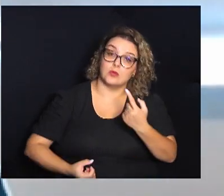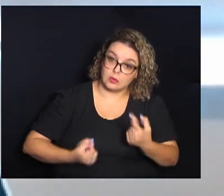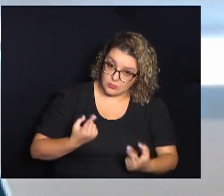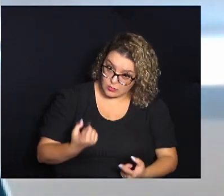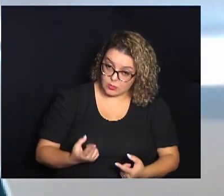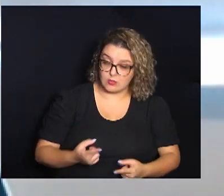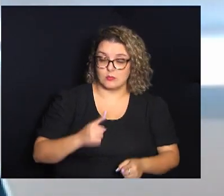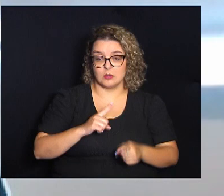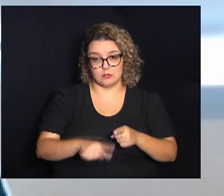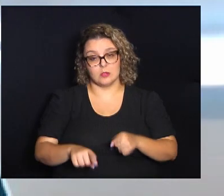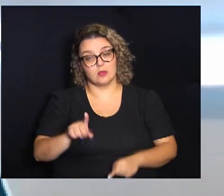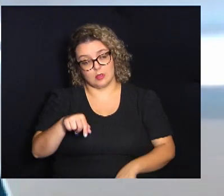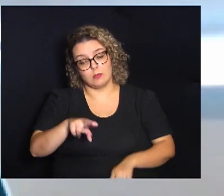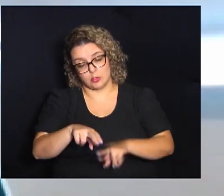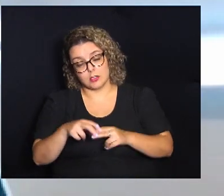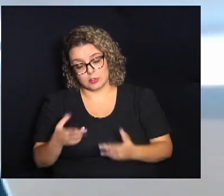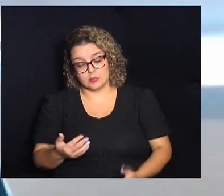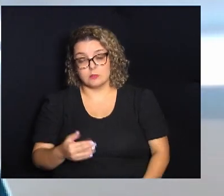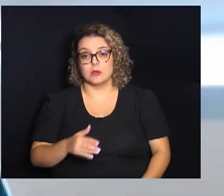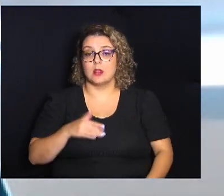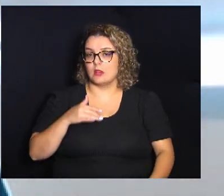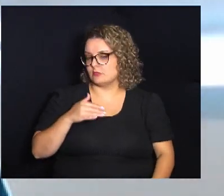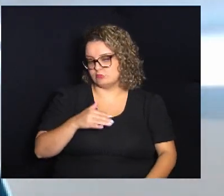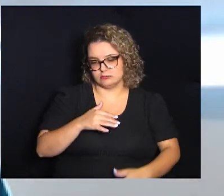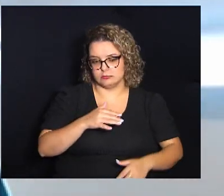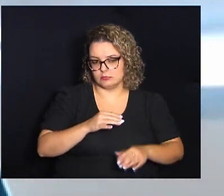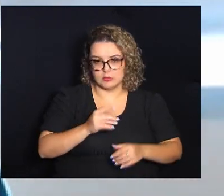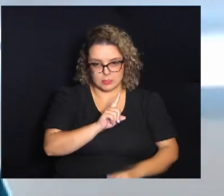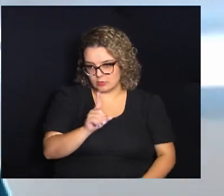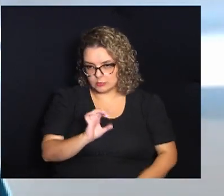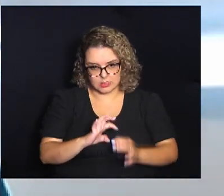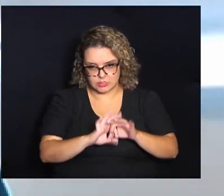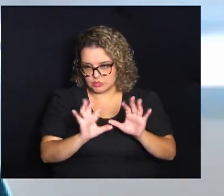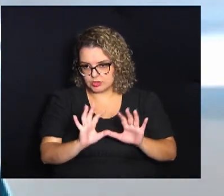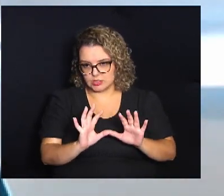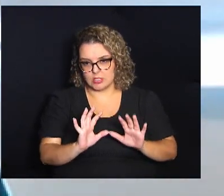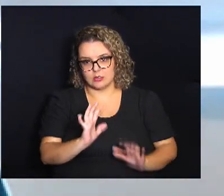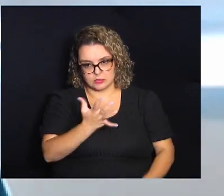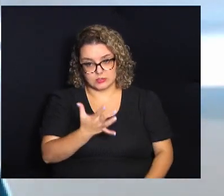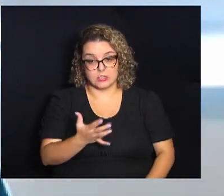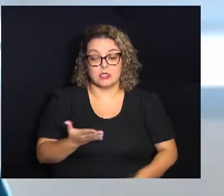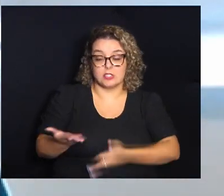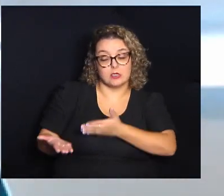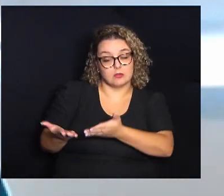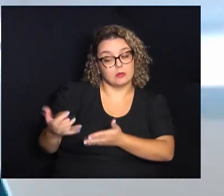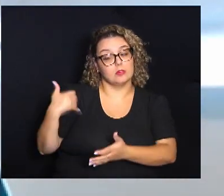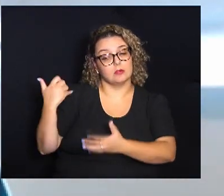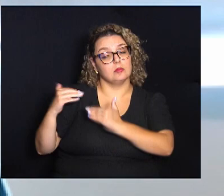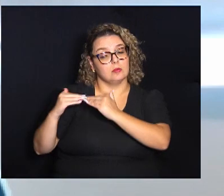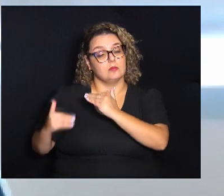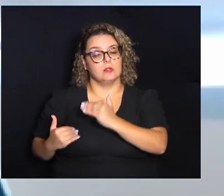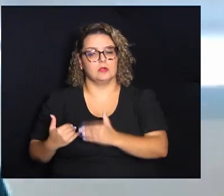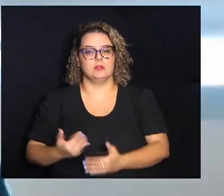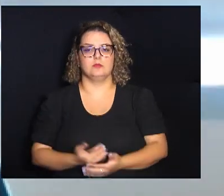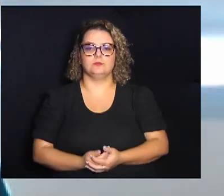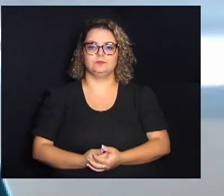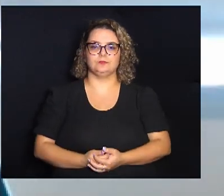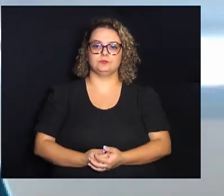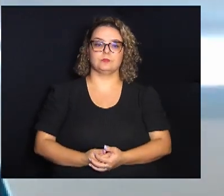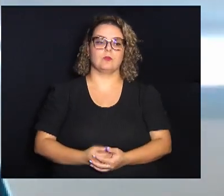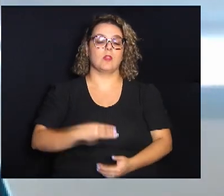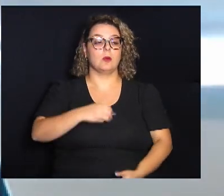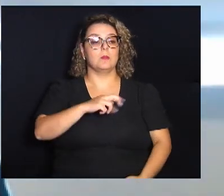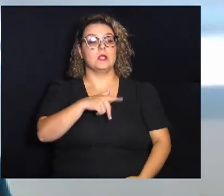para justamente impedir isso daí e também para preservar os menores de idade. Marcelo, o Brasil ele está buscando